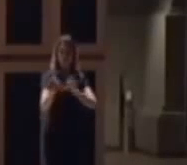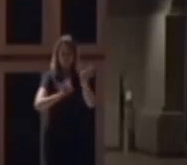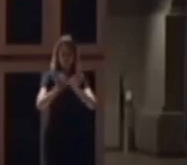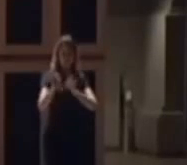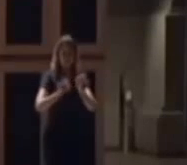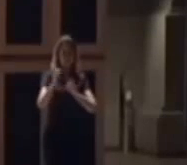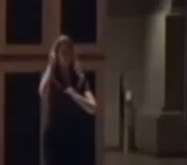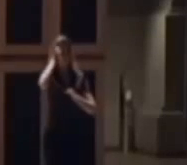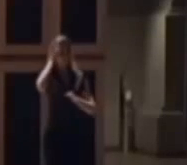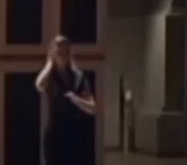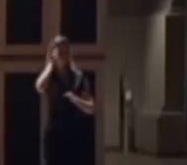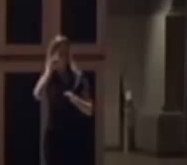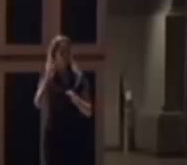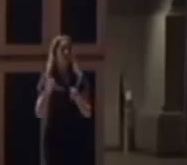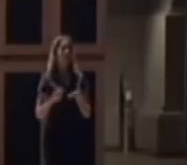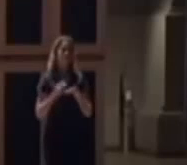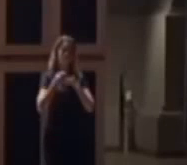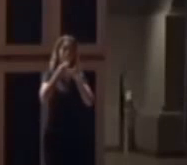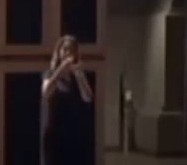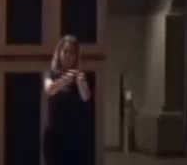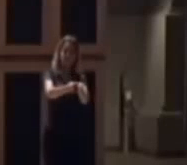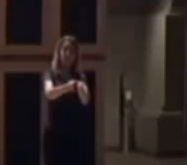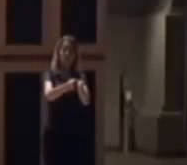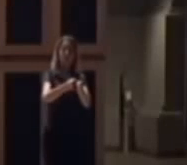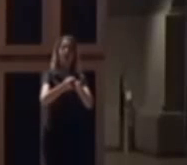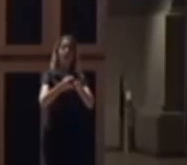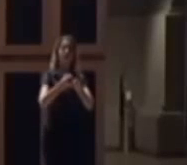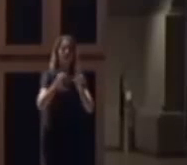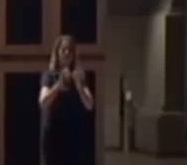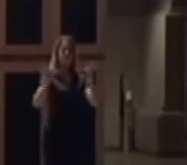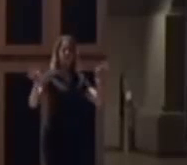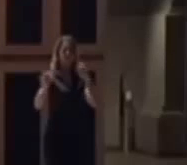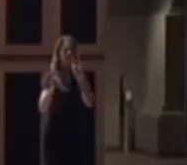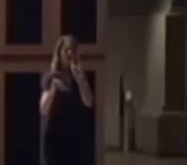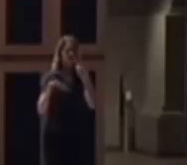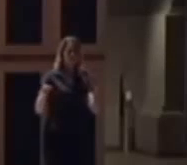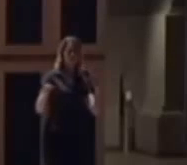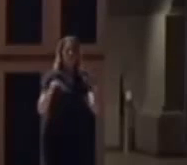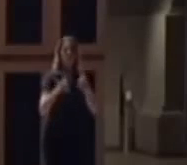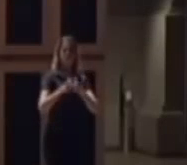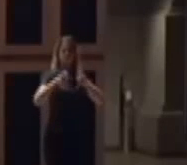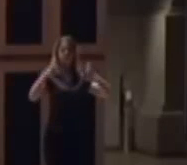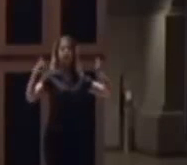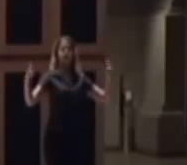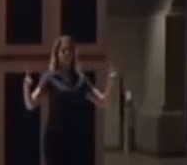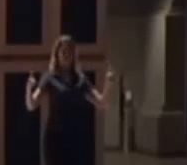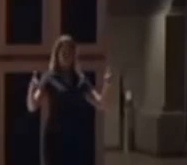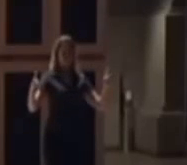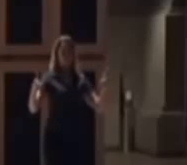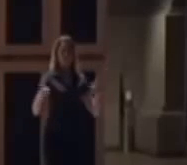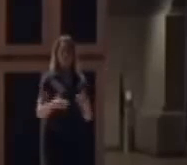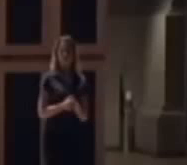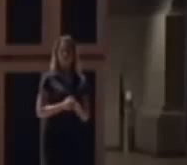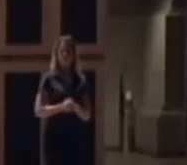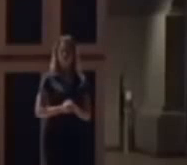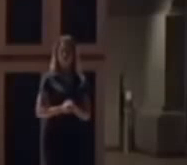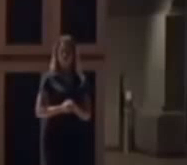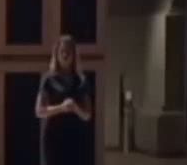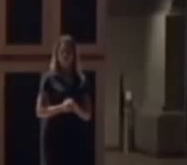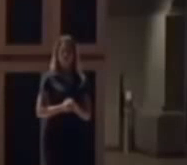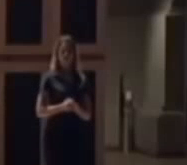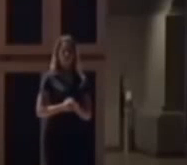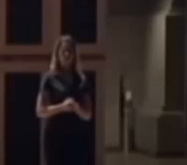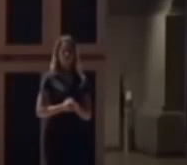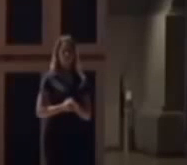entregue. São 14 mil metros quadrados com o prédio da sala de concertos, entregue,